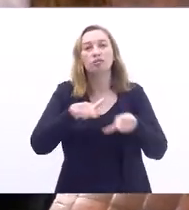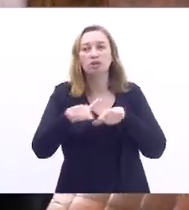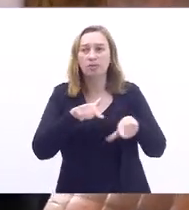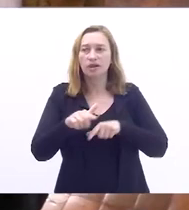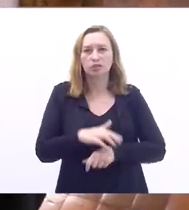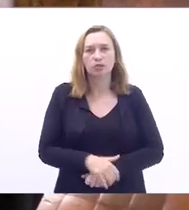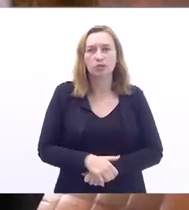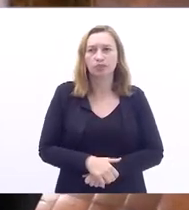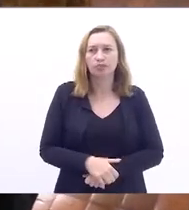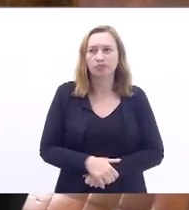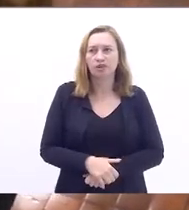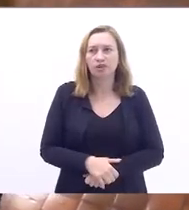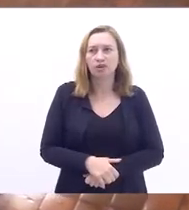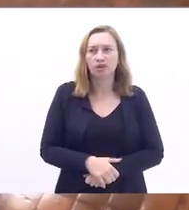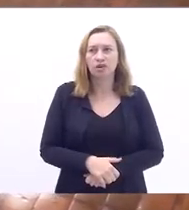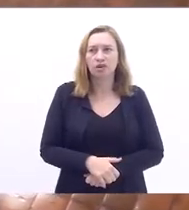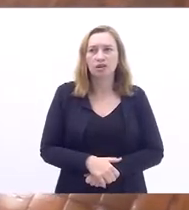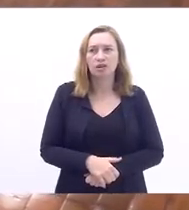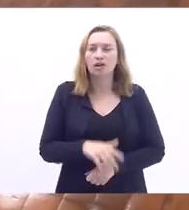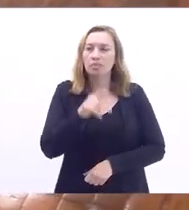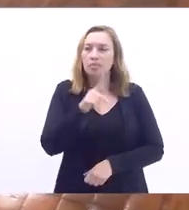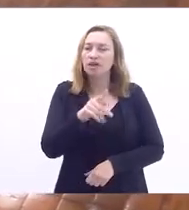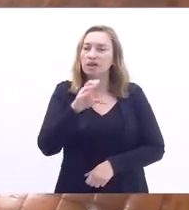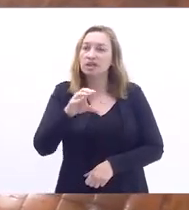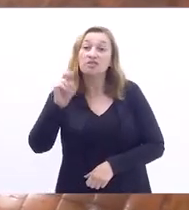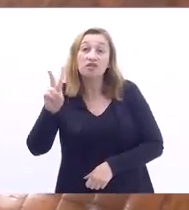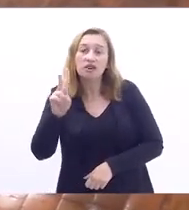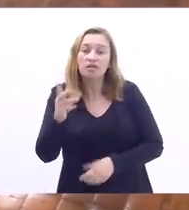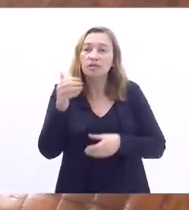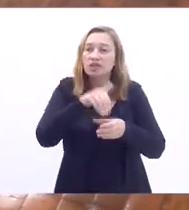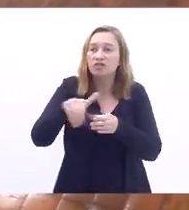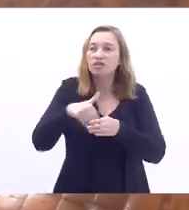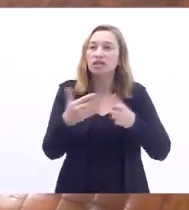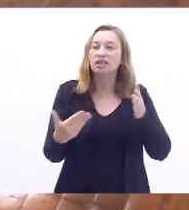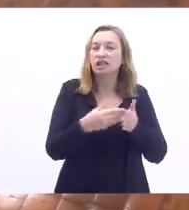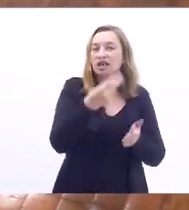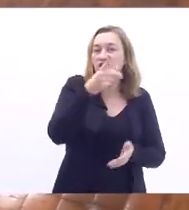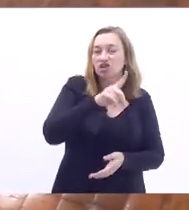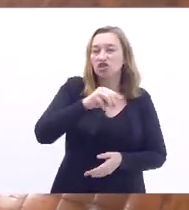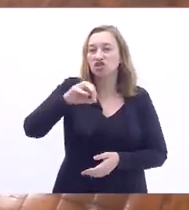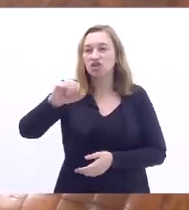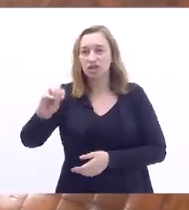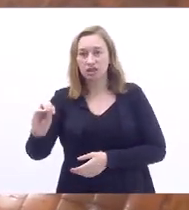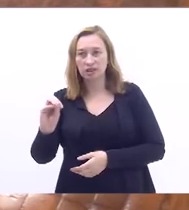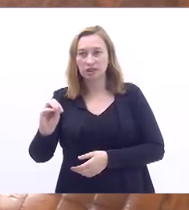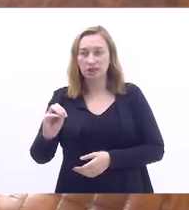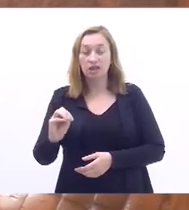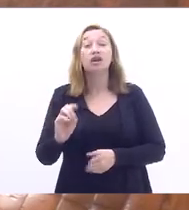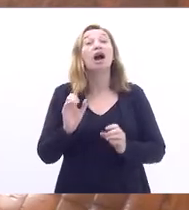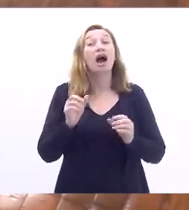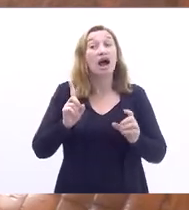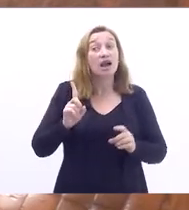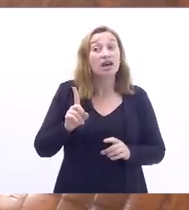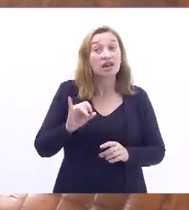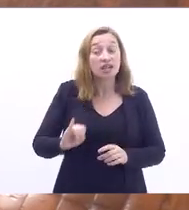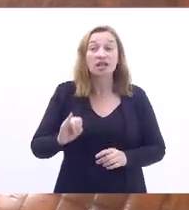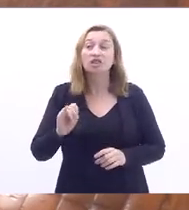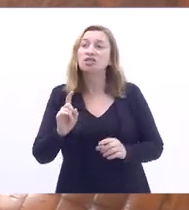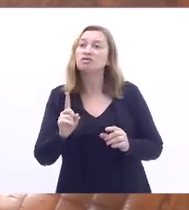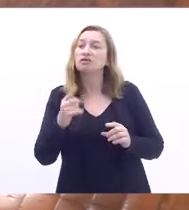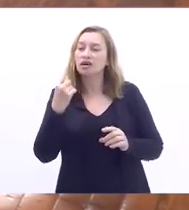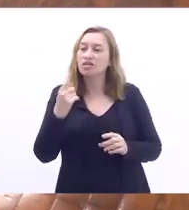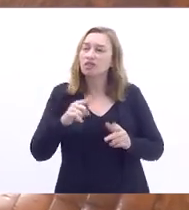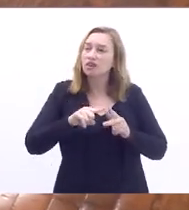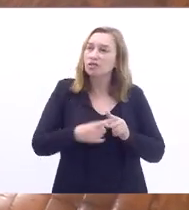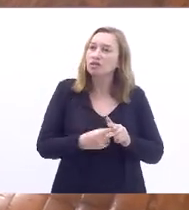trabalhador e trazer o perceber para ser votado até dia trinta Oi e aí a gente vai corrigir